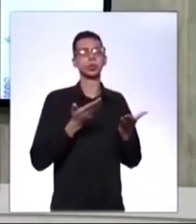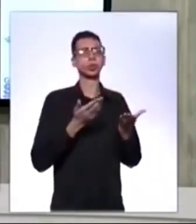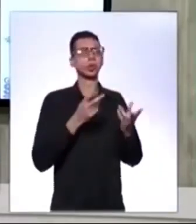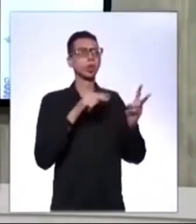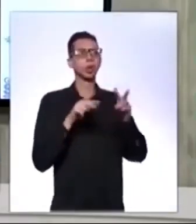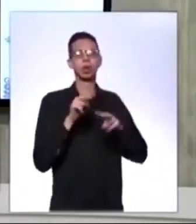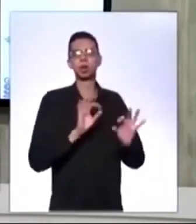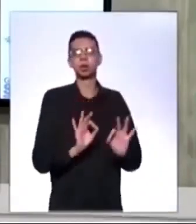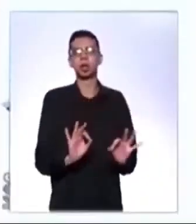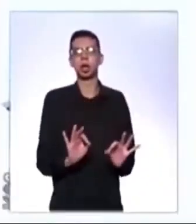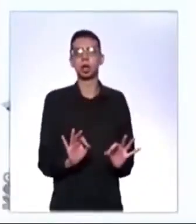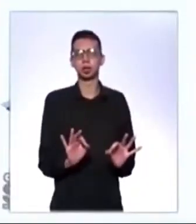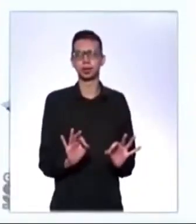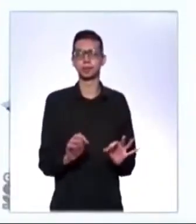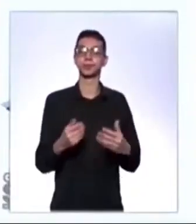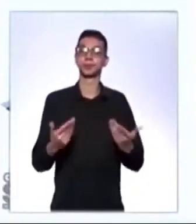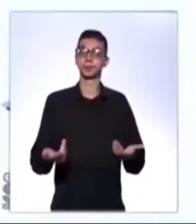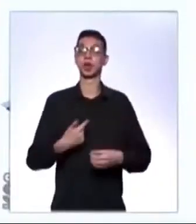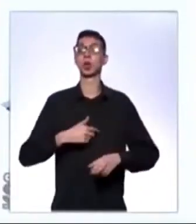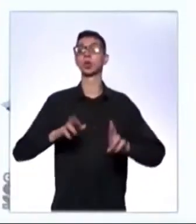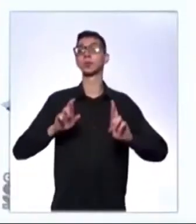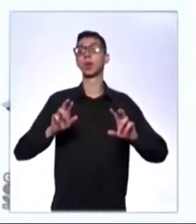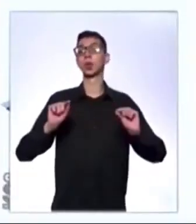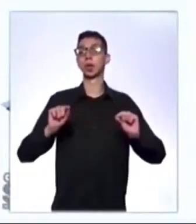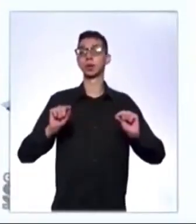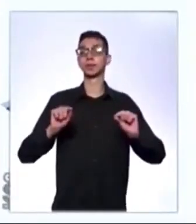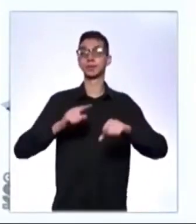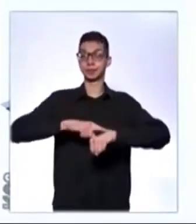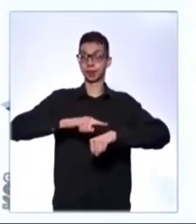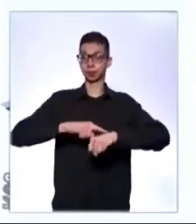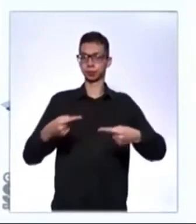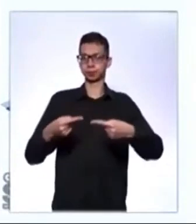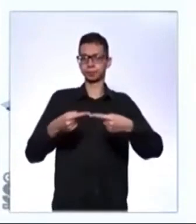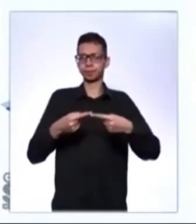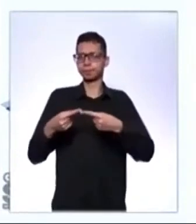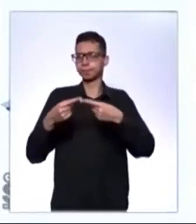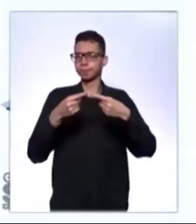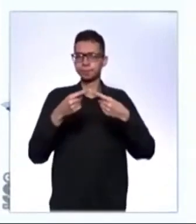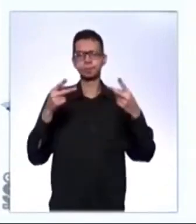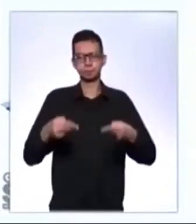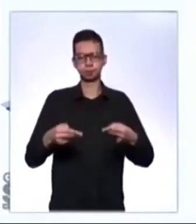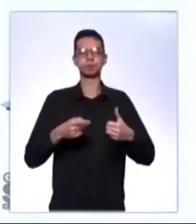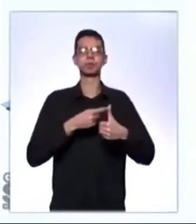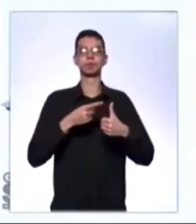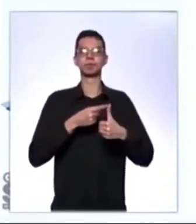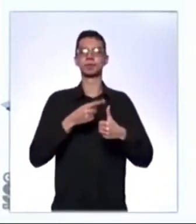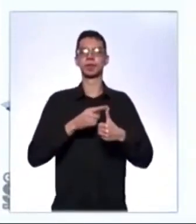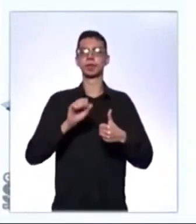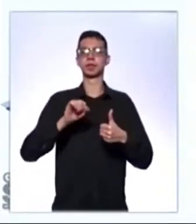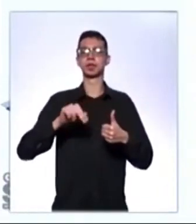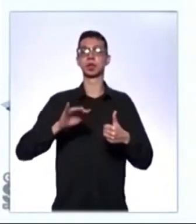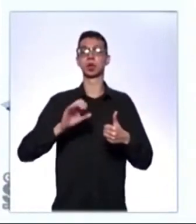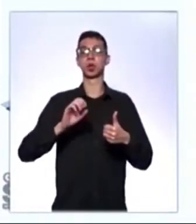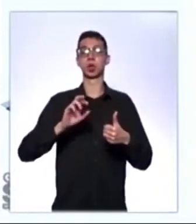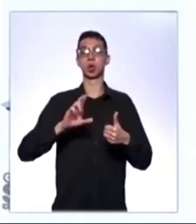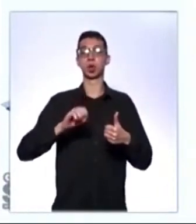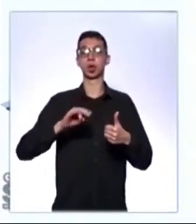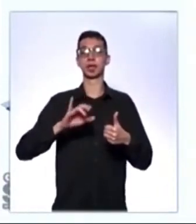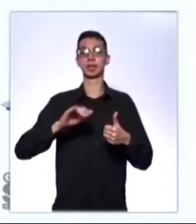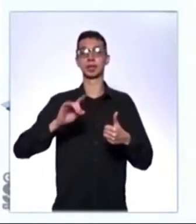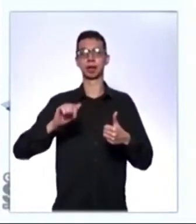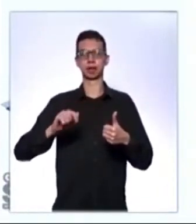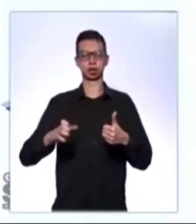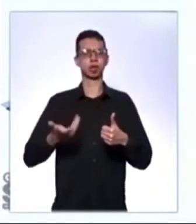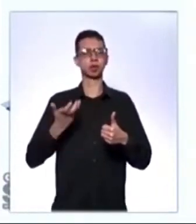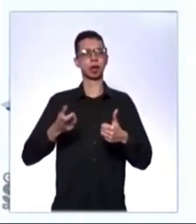espetáculo de dança. Eu espero sincronicidade, olha aqui na tela, ó, sincronicidade, né? Eu quero coordenação motora, eu